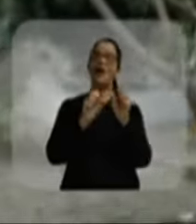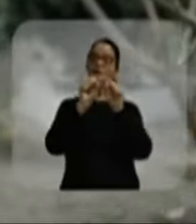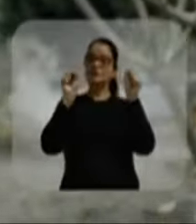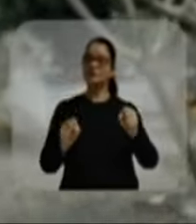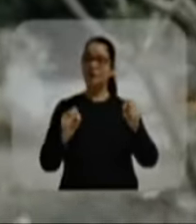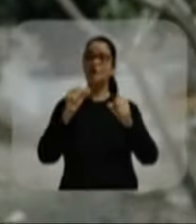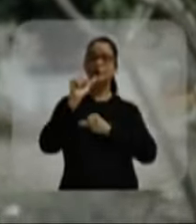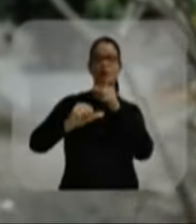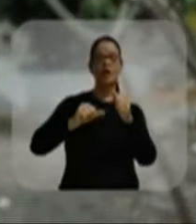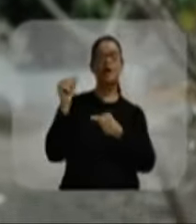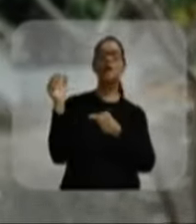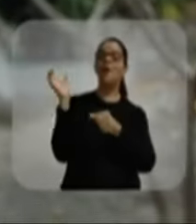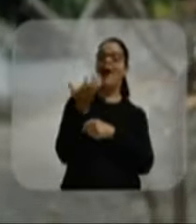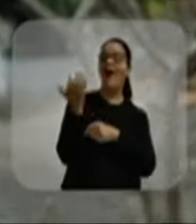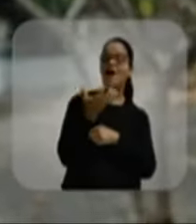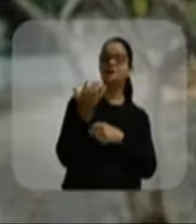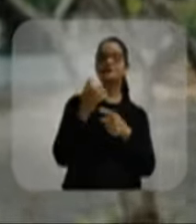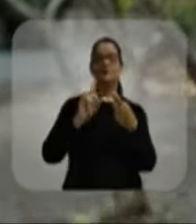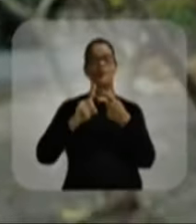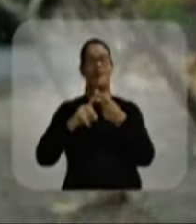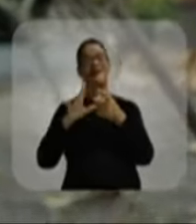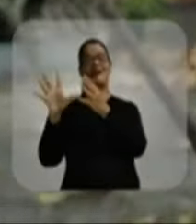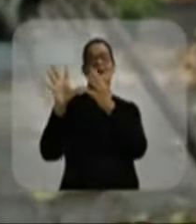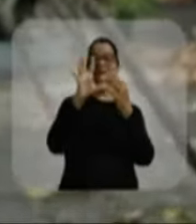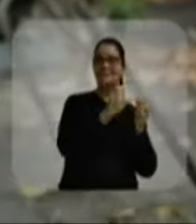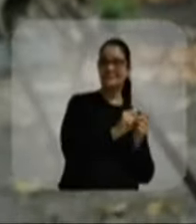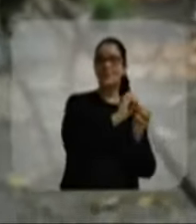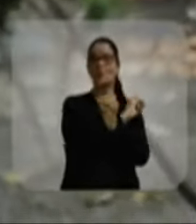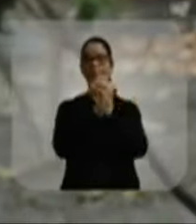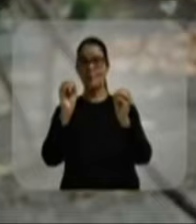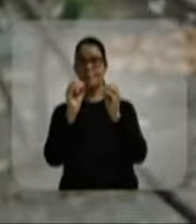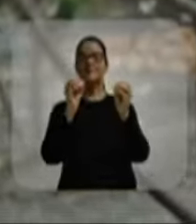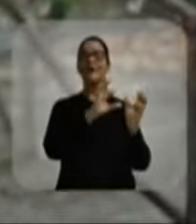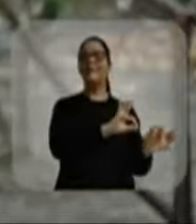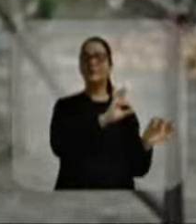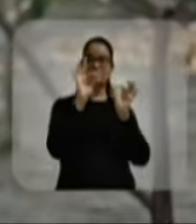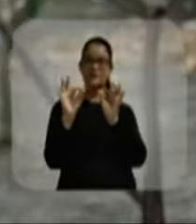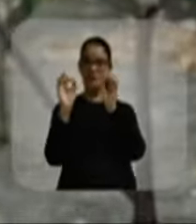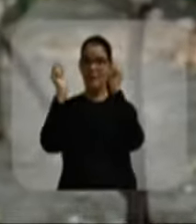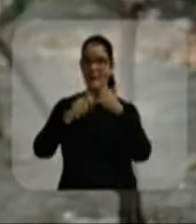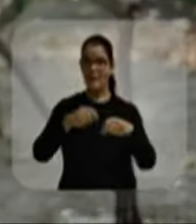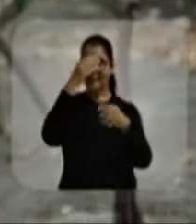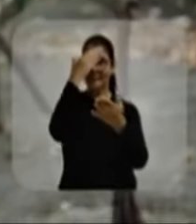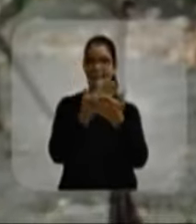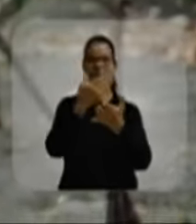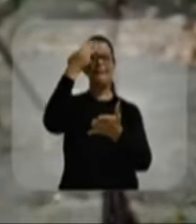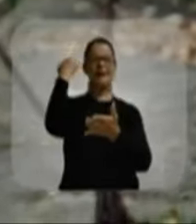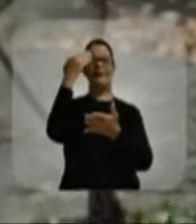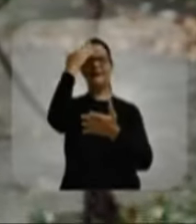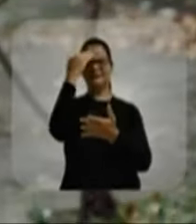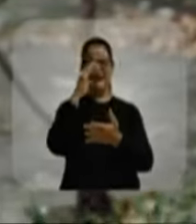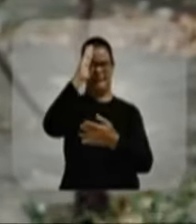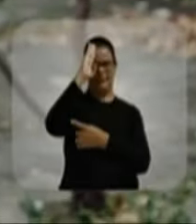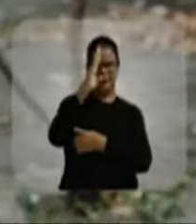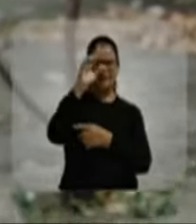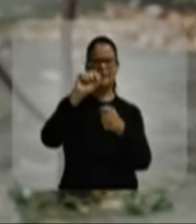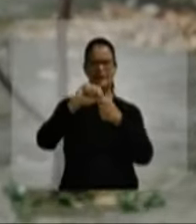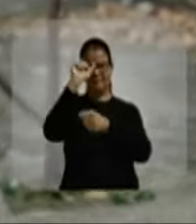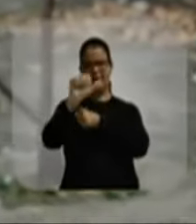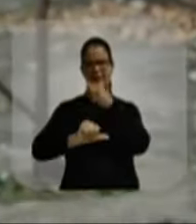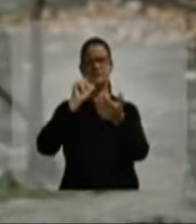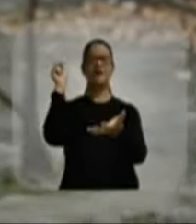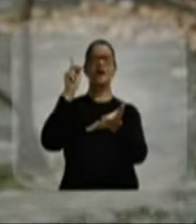sistema, tornando-o mais ágil e vai ajudar a zerar as filas de exames e procedimentos. Pode acreditar, Marília sabe o que é